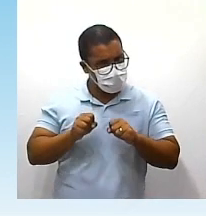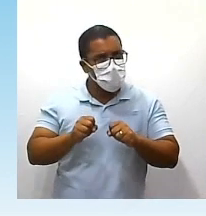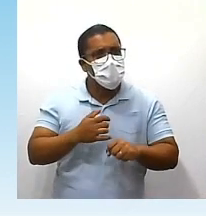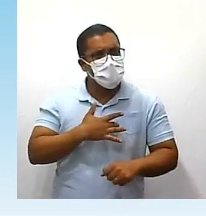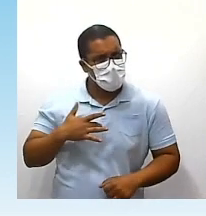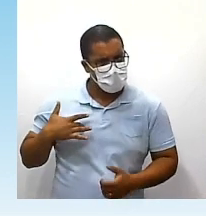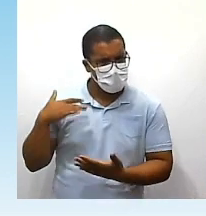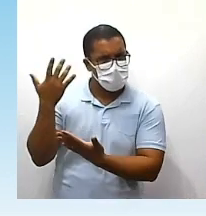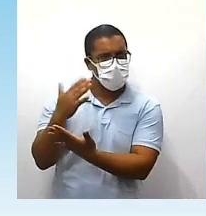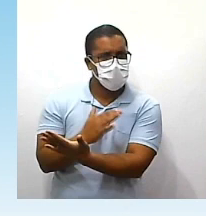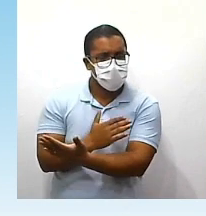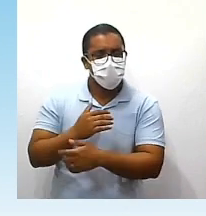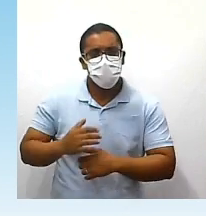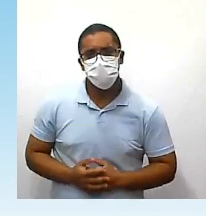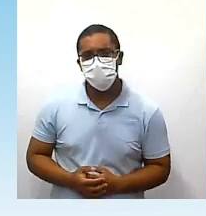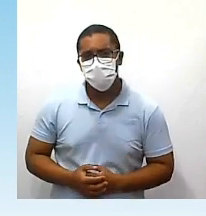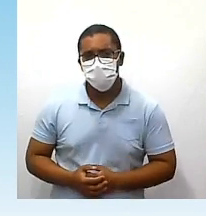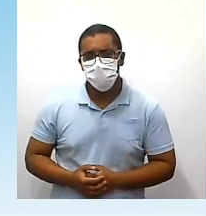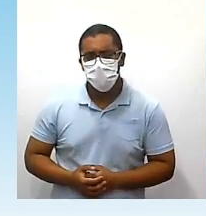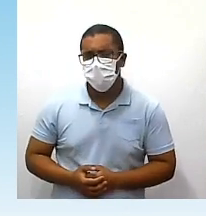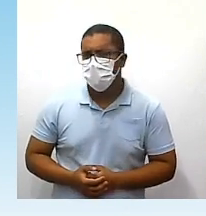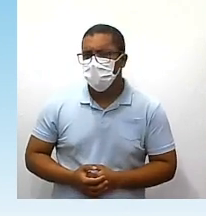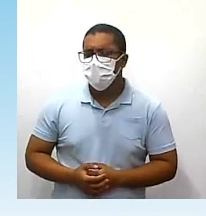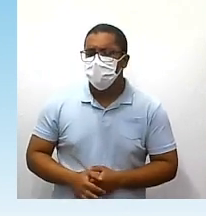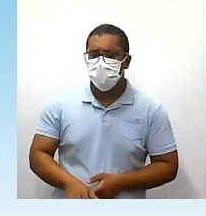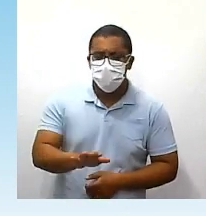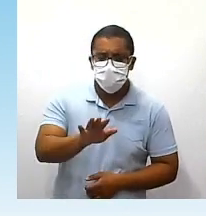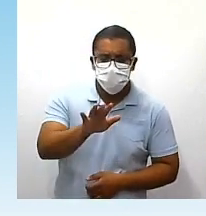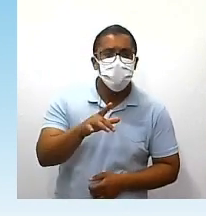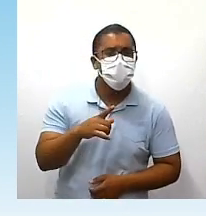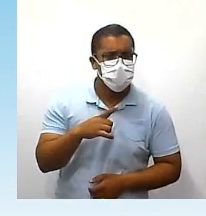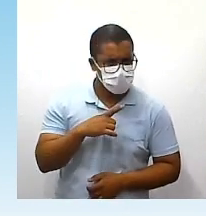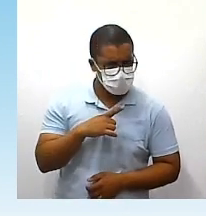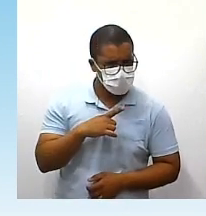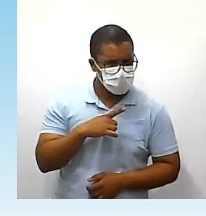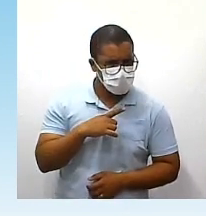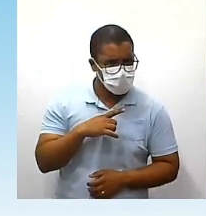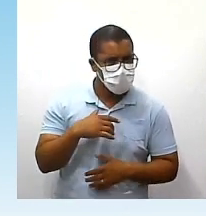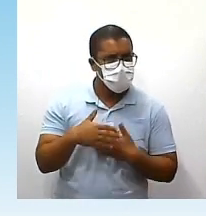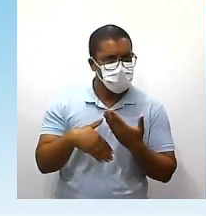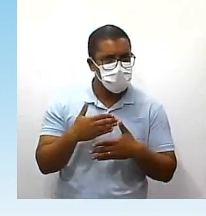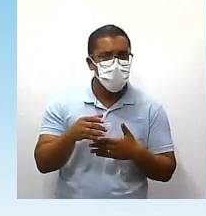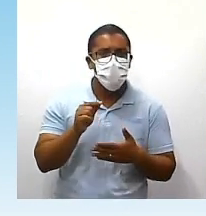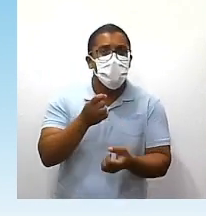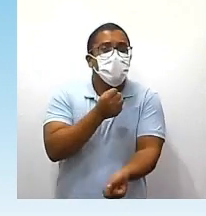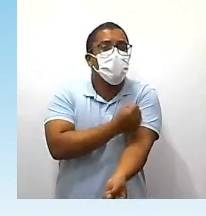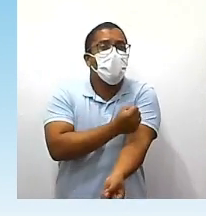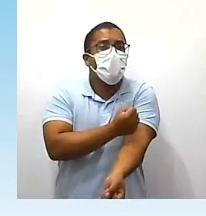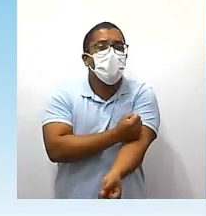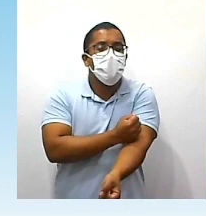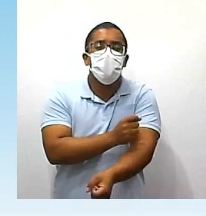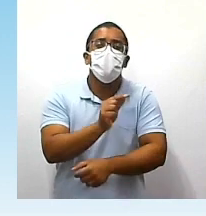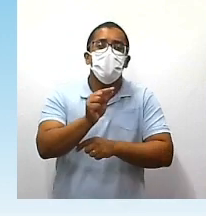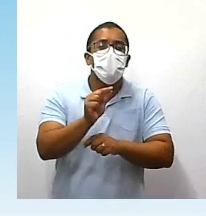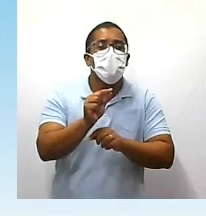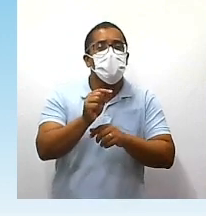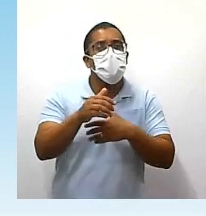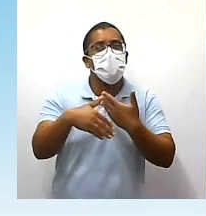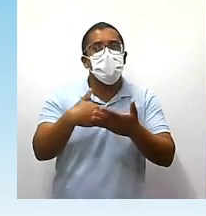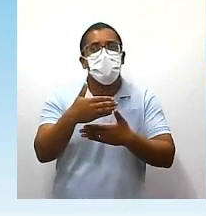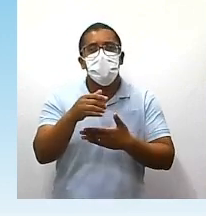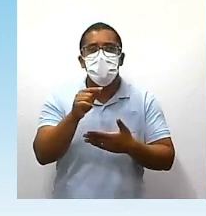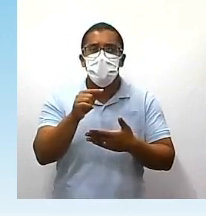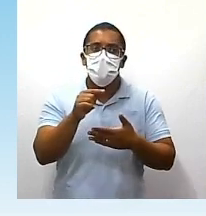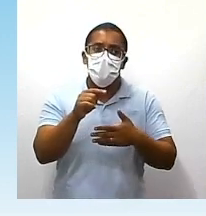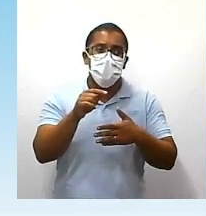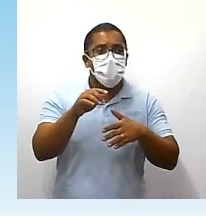saúde. E aí você vai ver que existem as consequências das drogas, que vão variar de acordo